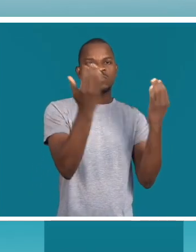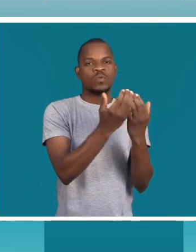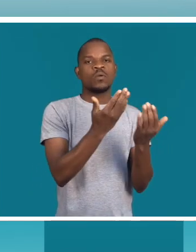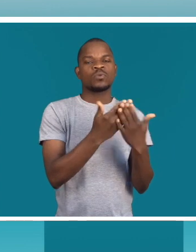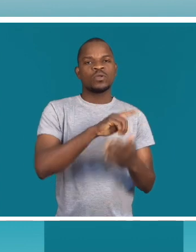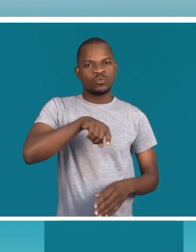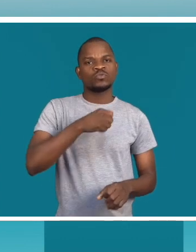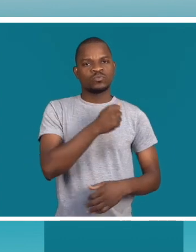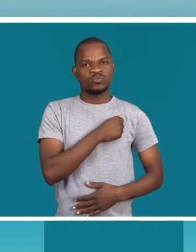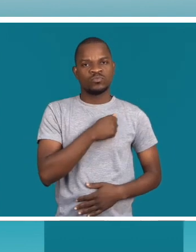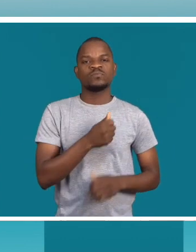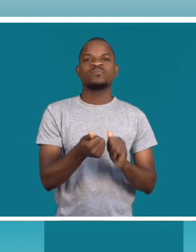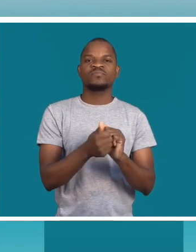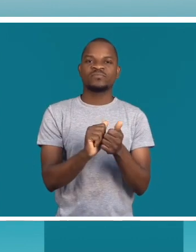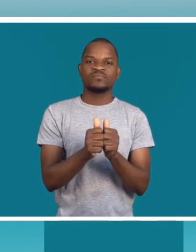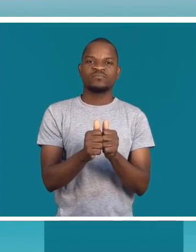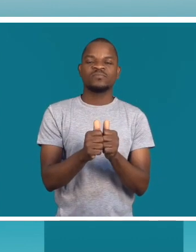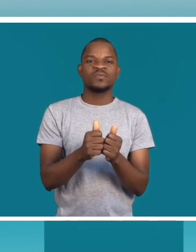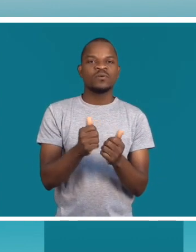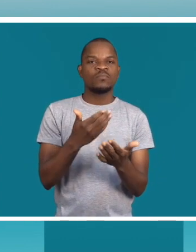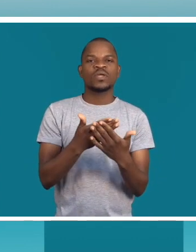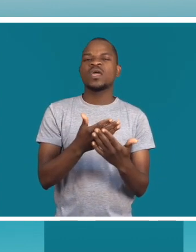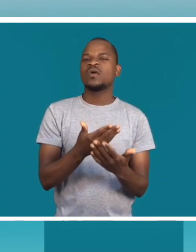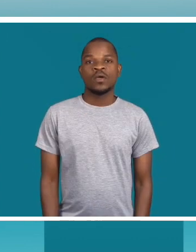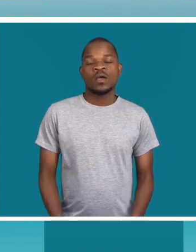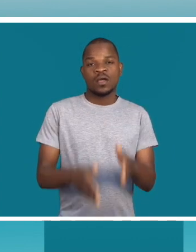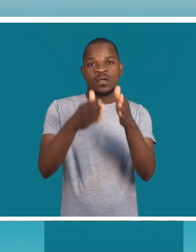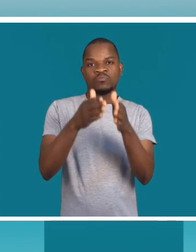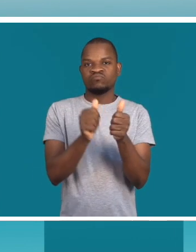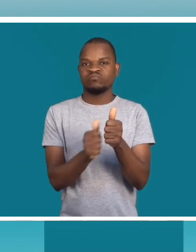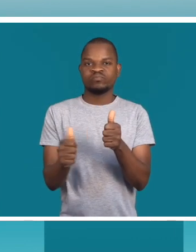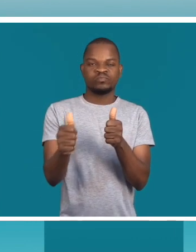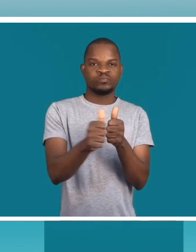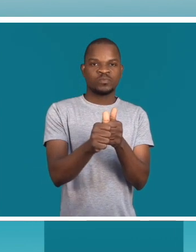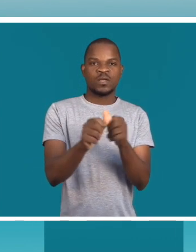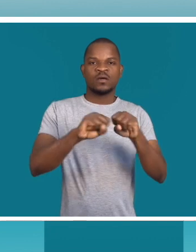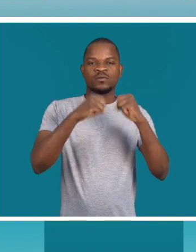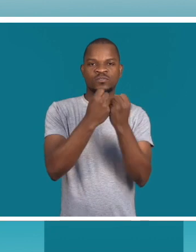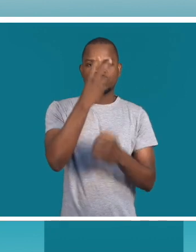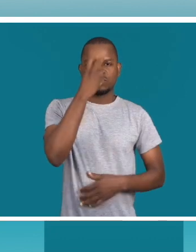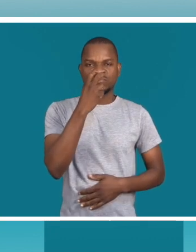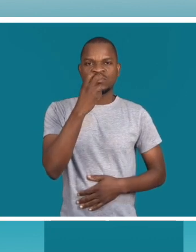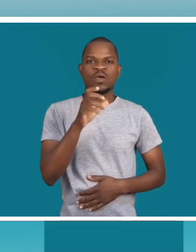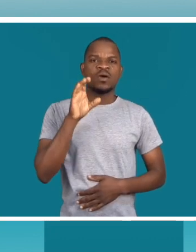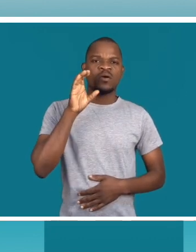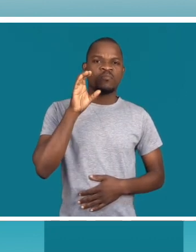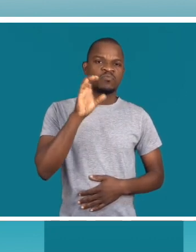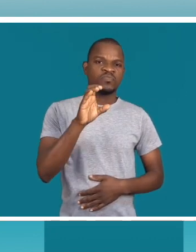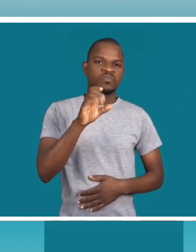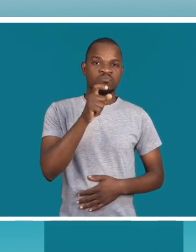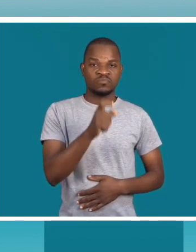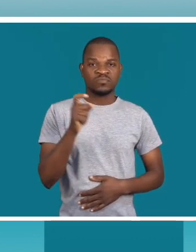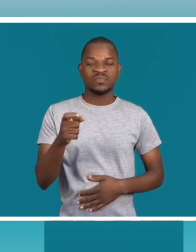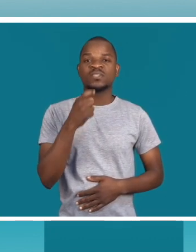praticar o desporto. O desporto é bom para toda a sociedade. Para Mateus Cristiano, delegado da CAMU, a nível da província